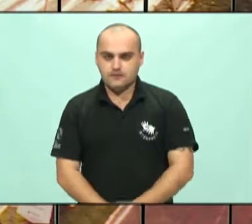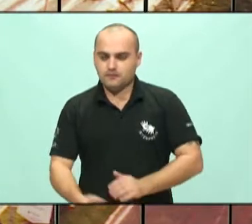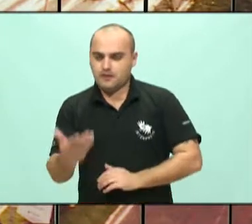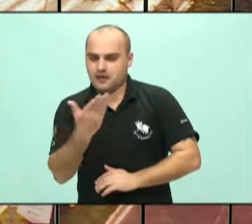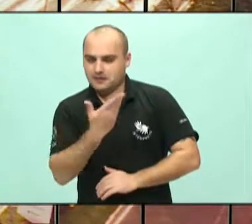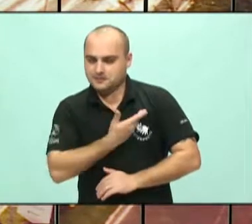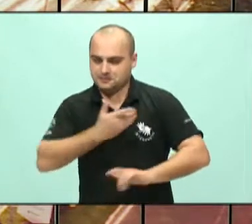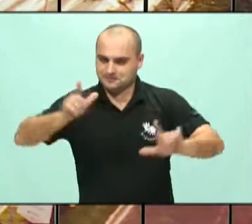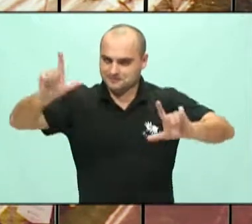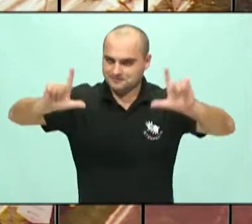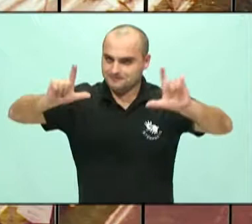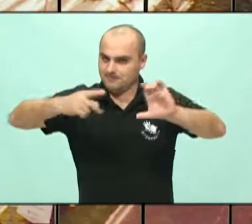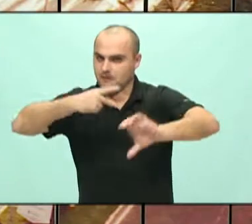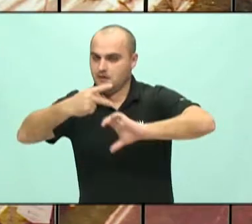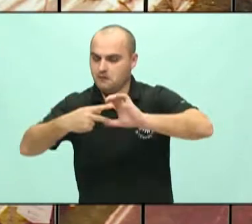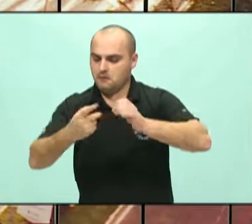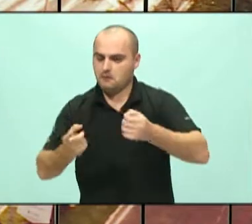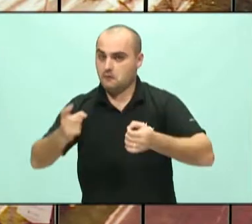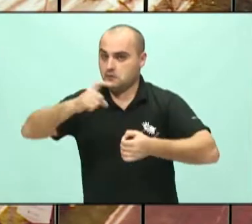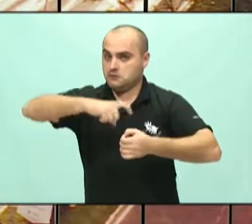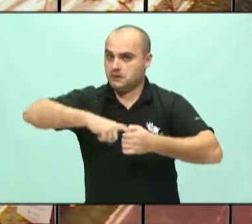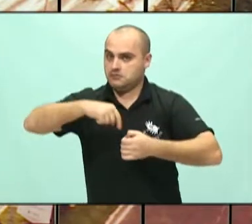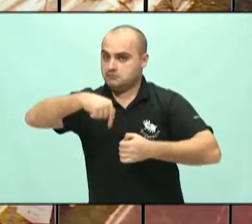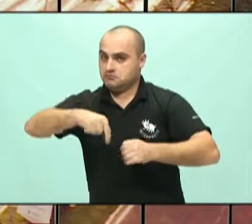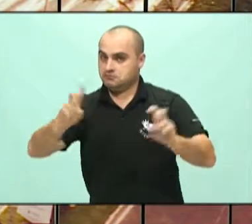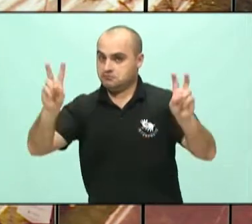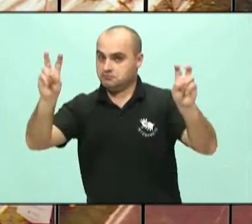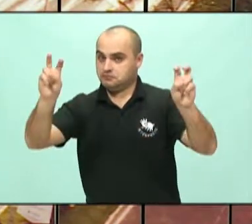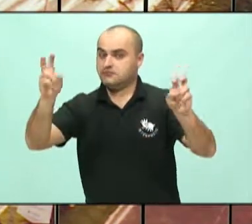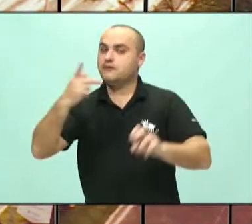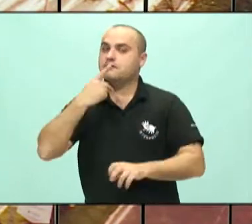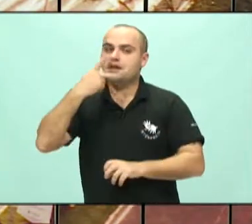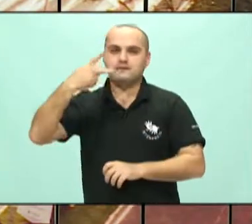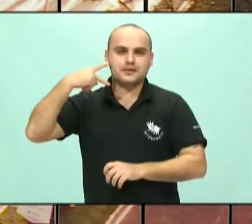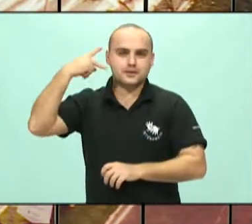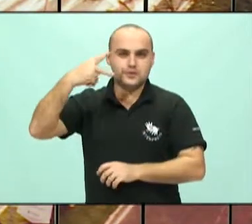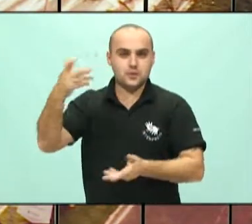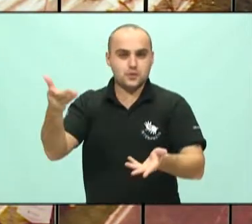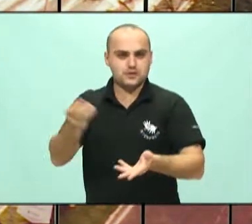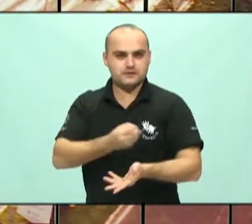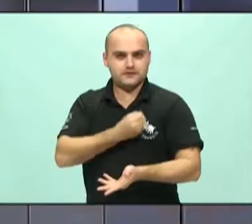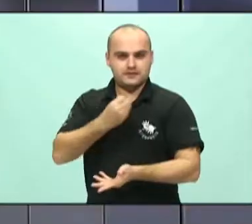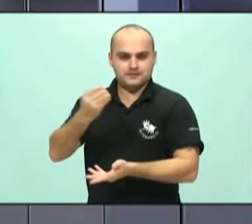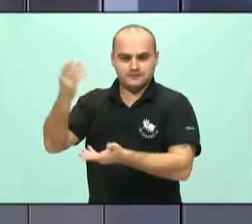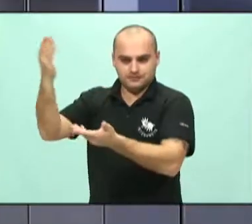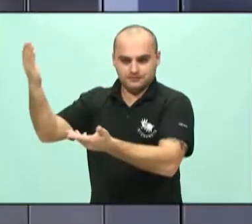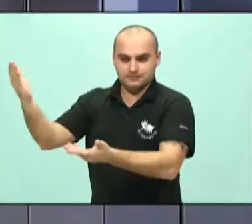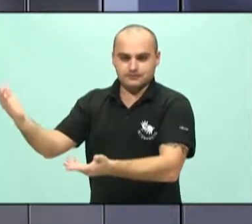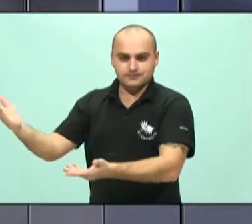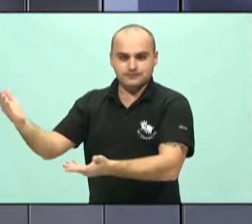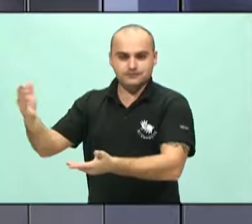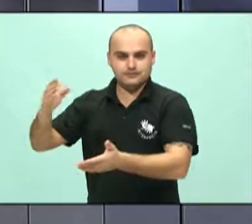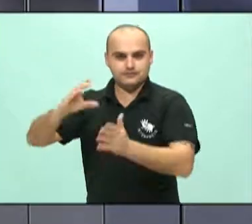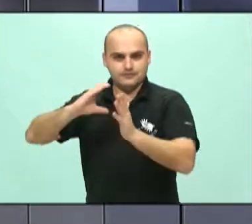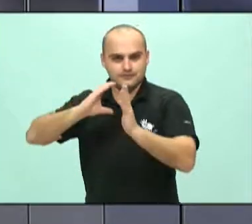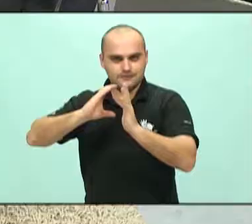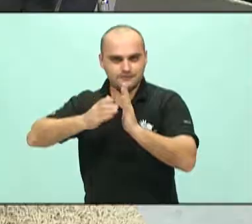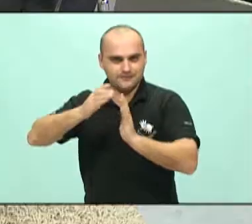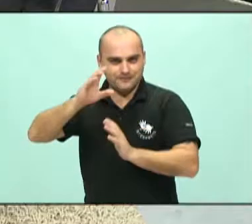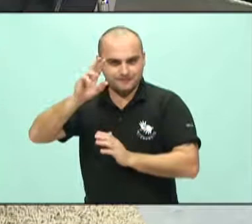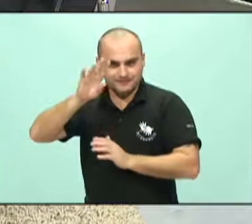Amigos da TV Câmara, estamos de volta com o programa Fala Vereador, conosco o vereador Thiago Morastoni, do MDB. O senhor